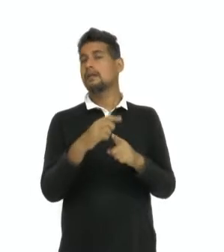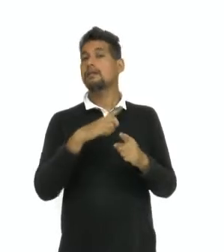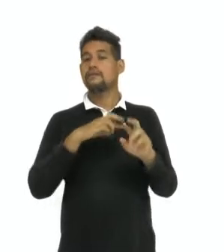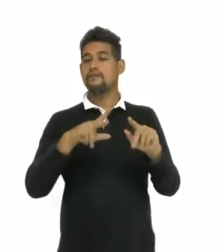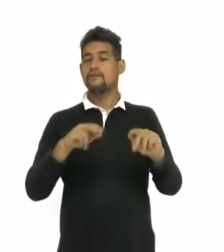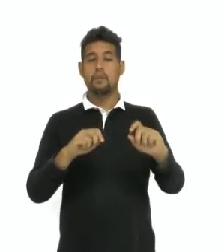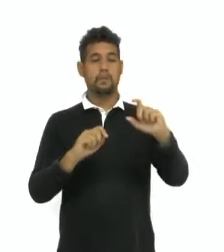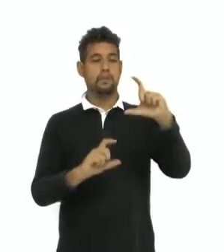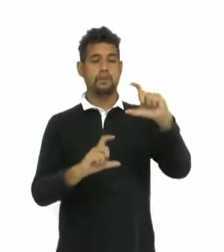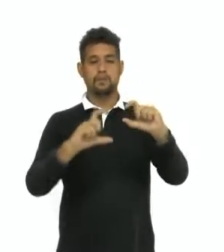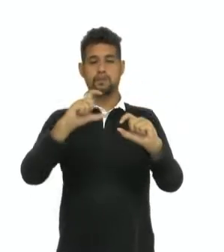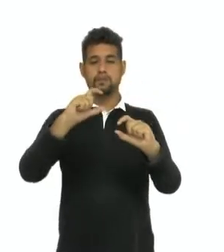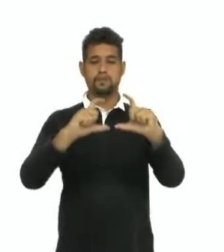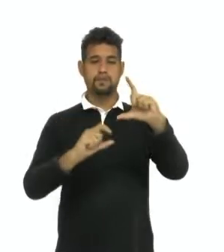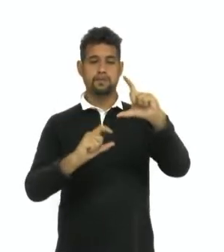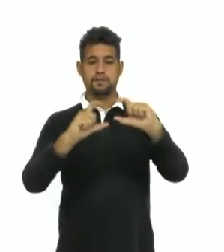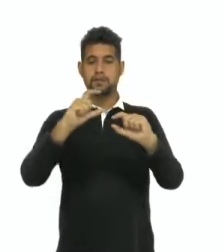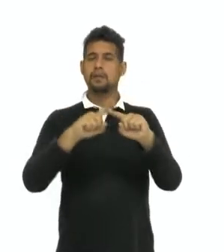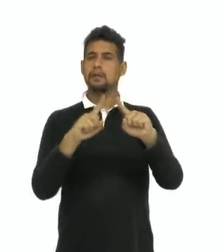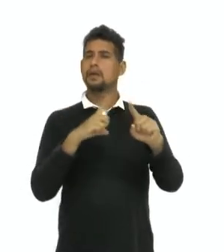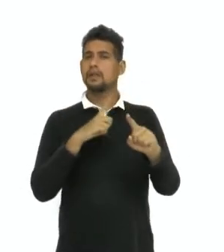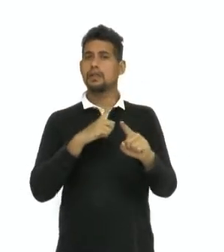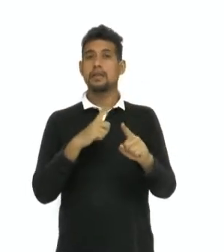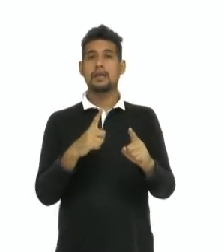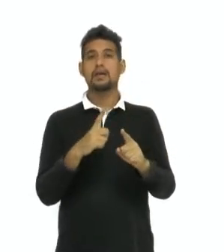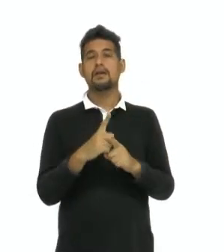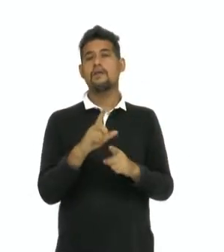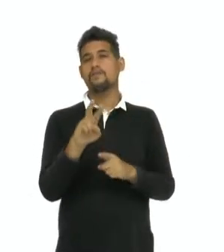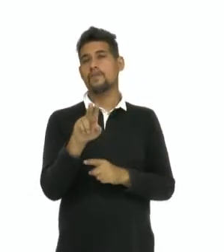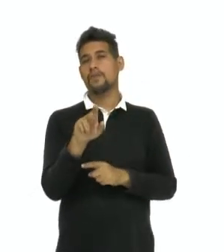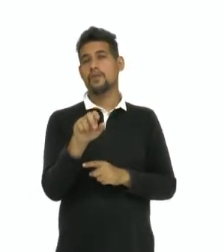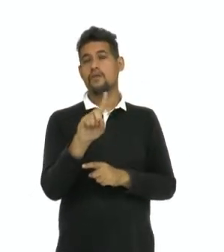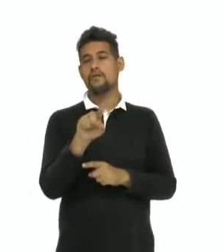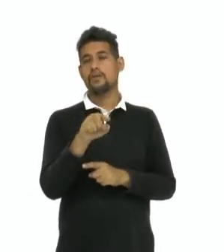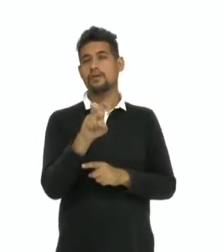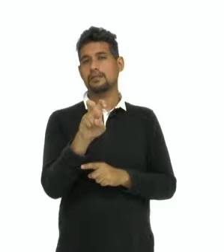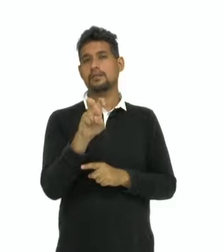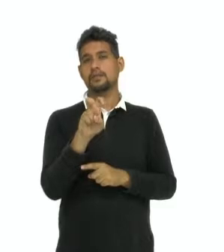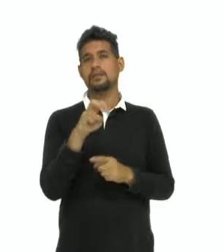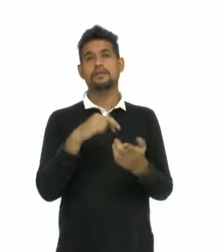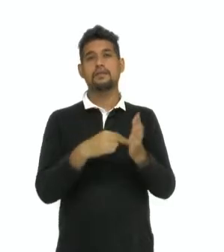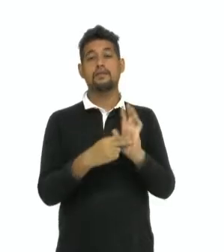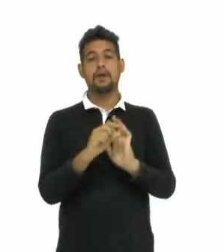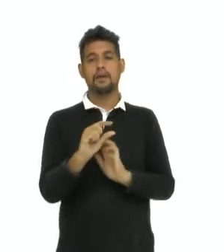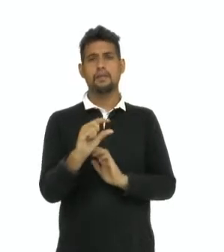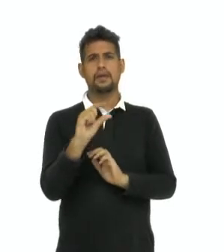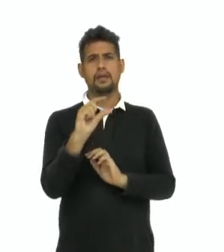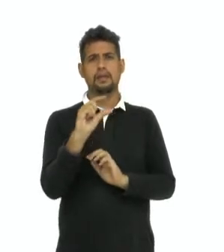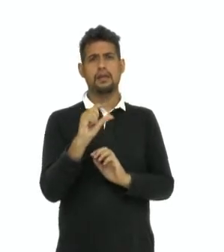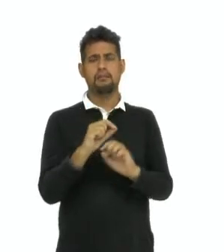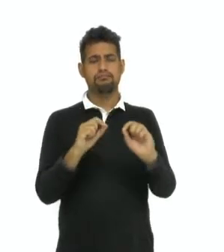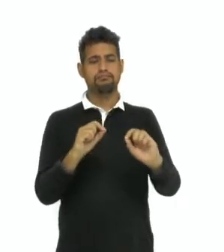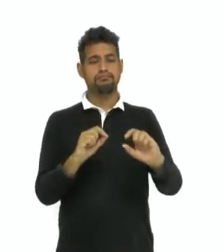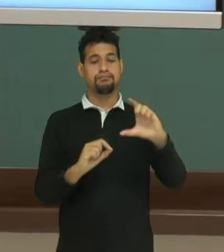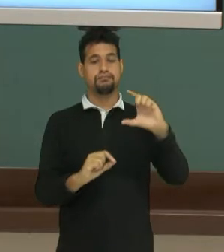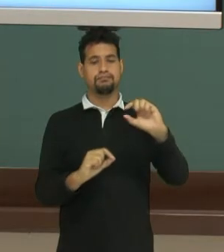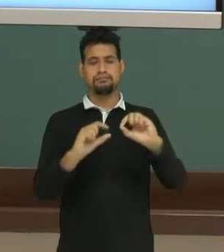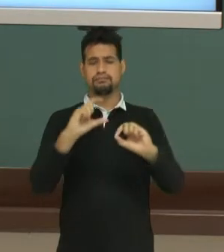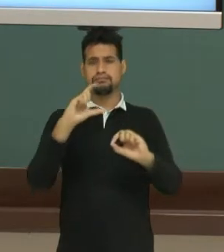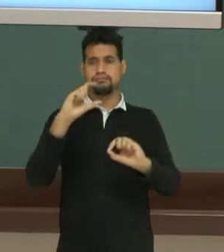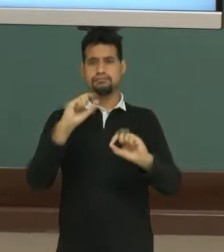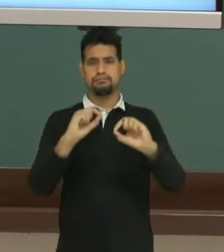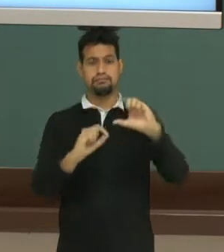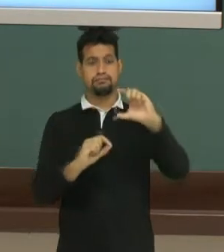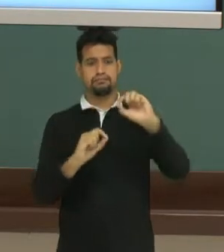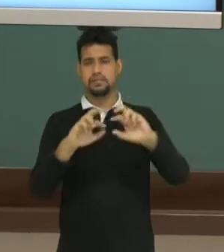tamanho, porém possuem a mesma voltagem, 1,5 volts. Então, são as pilhas de tamanhos diferentes, mas